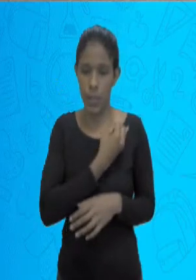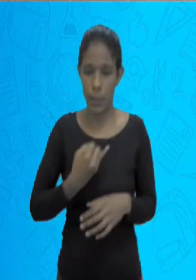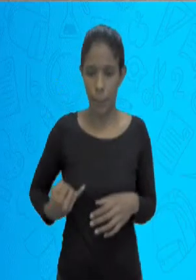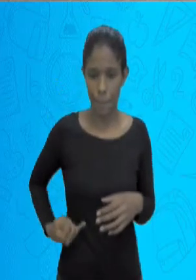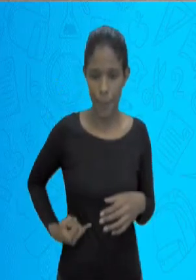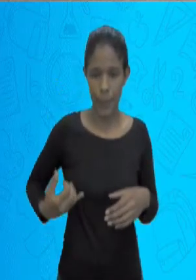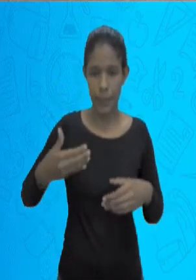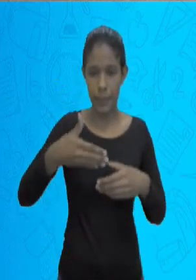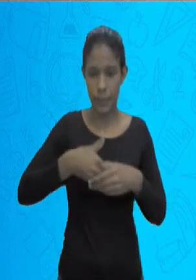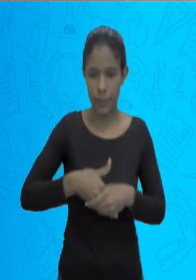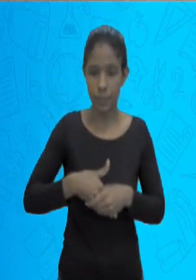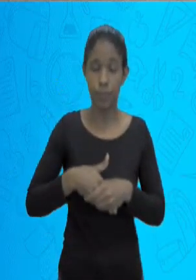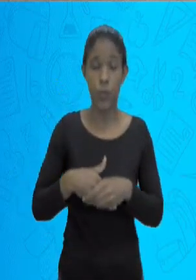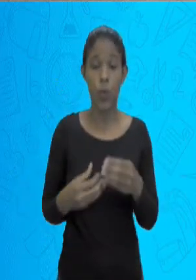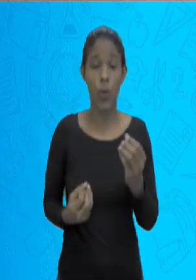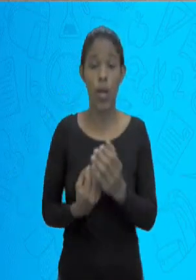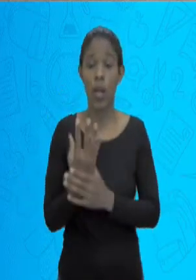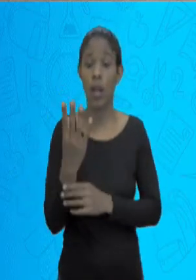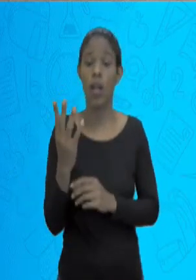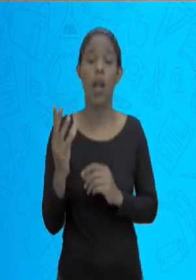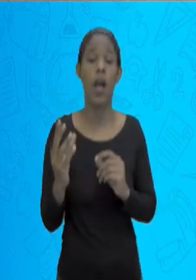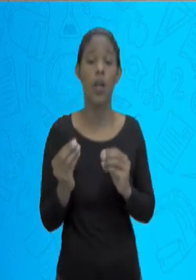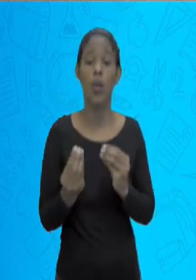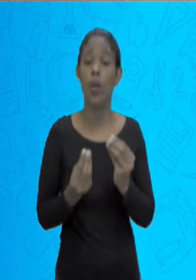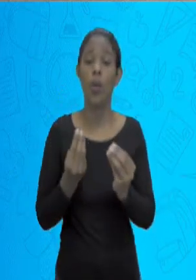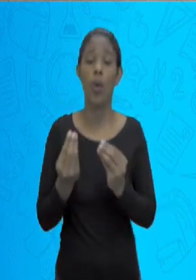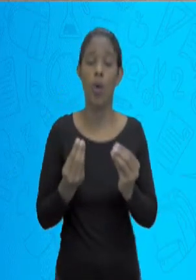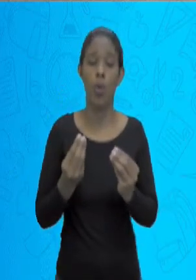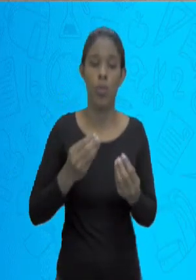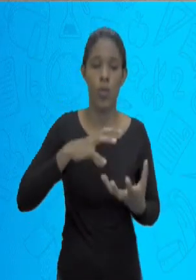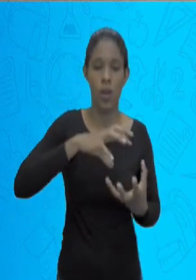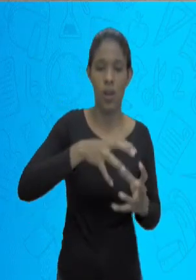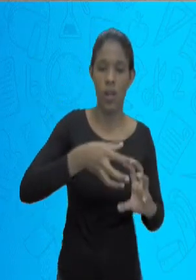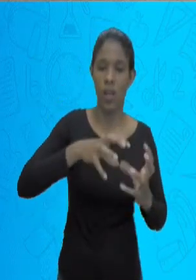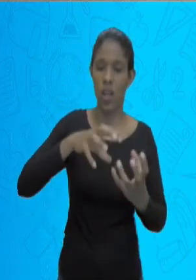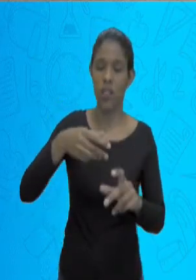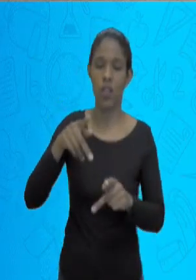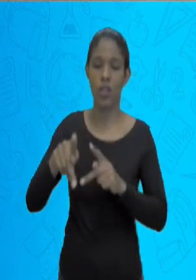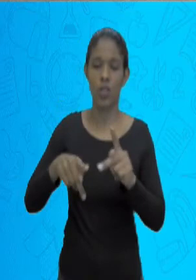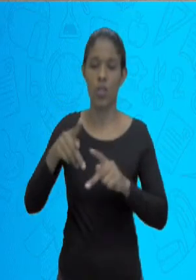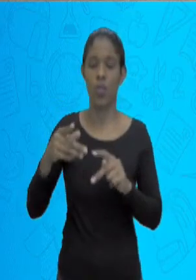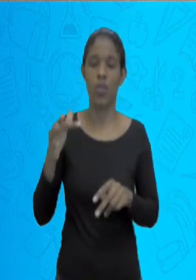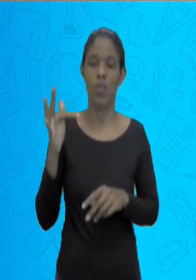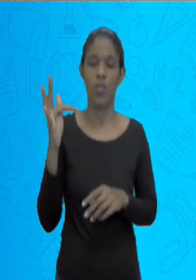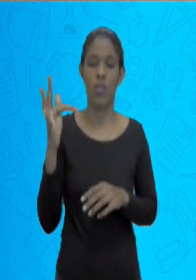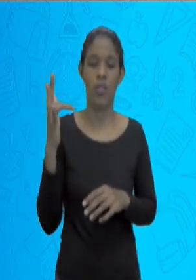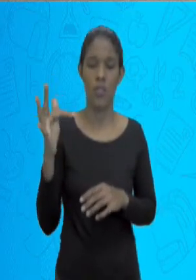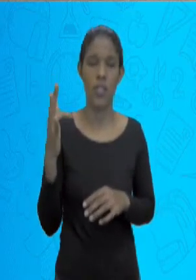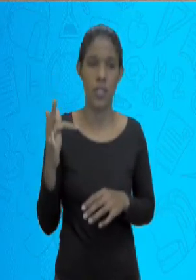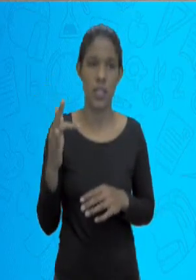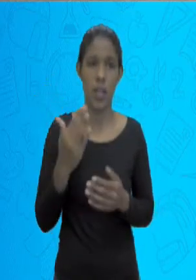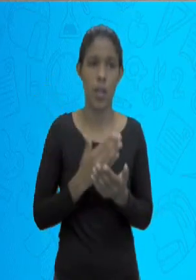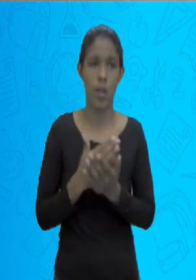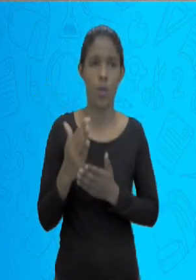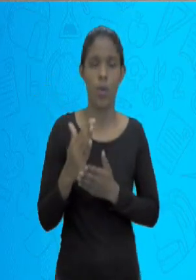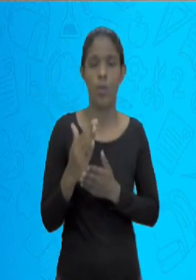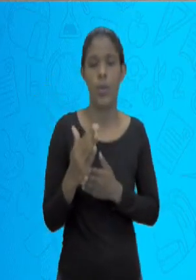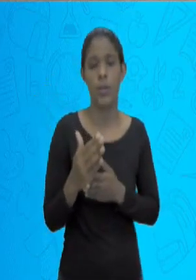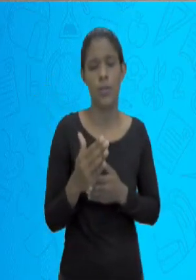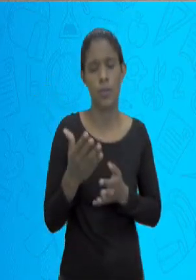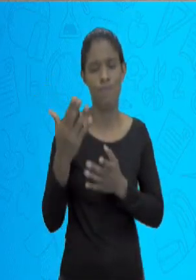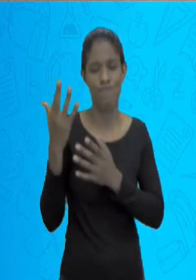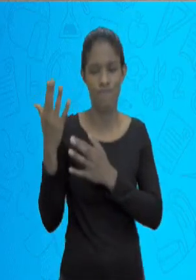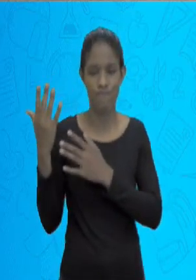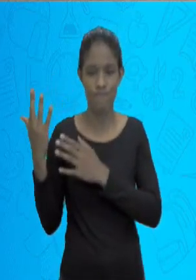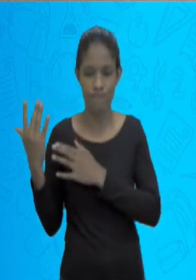foi produzido pela própria Revolução Francesa, que iniciou lá em Marselha. E hoje